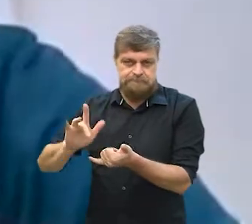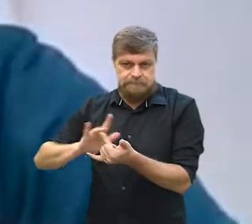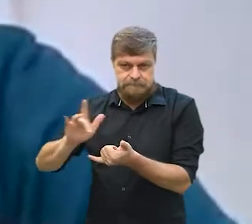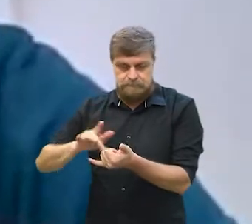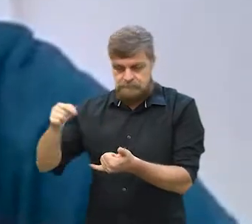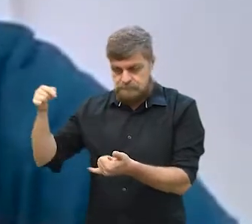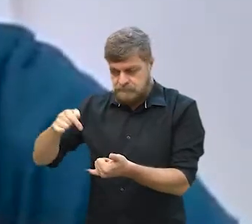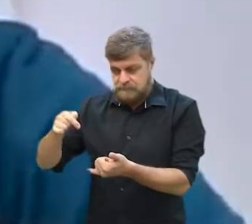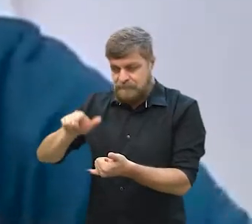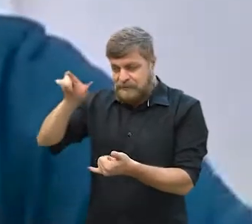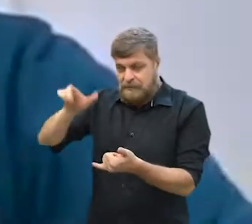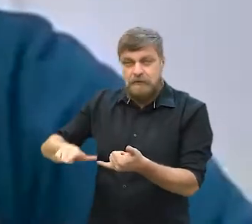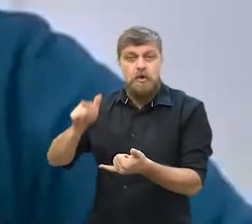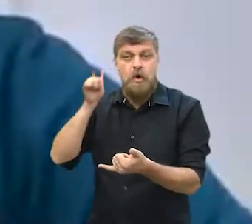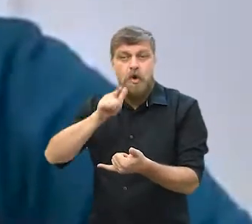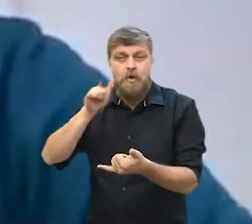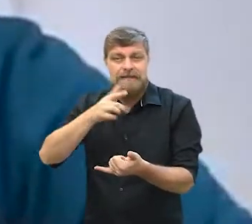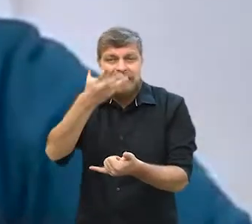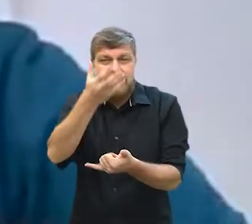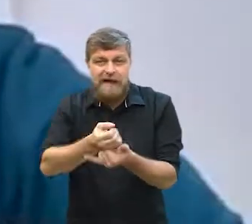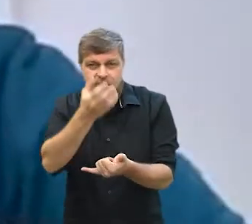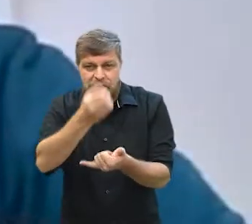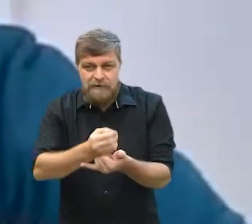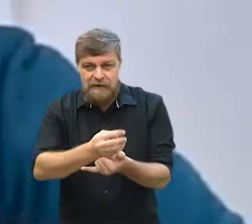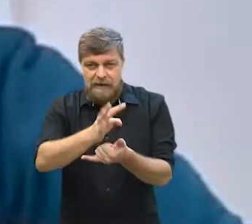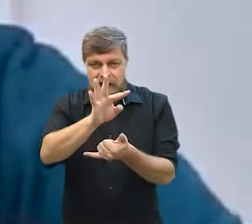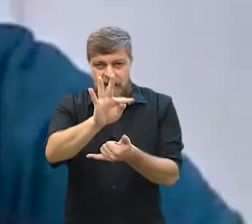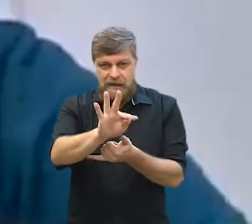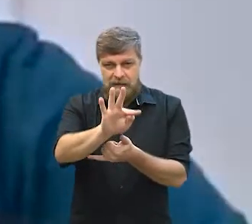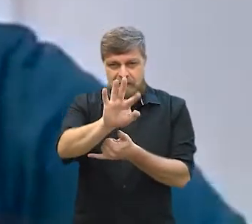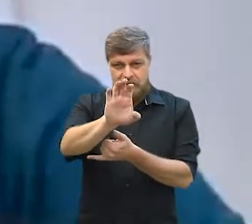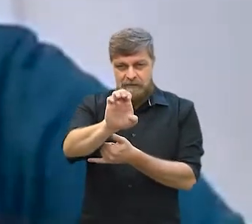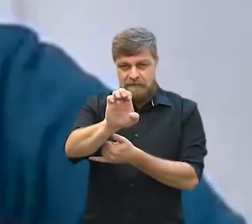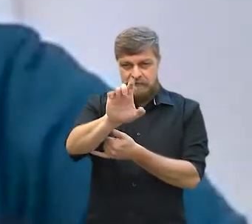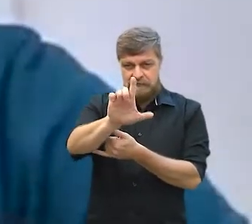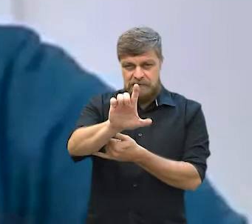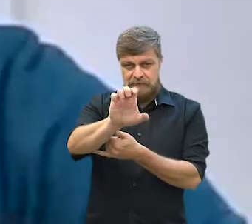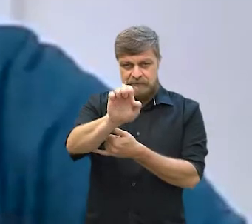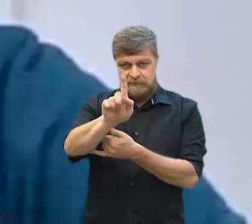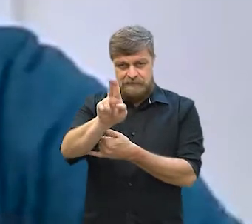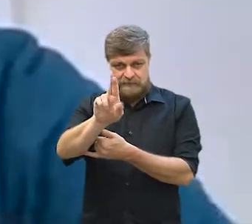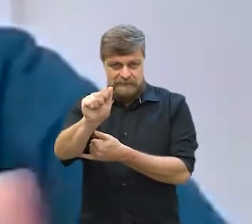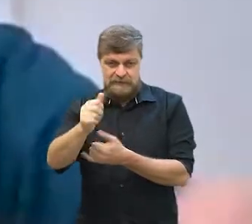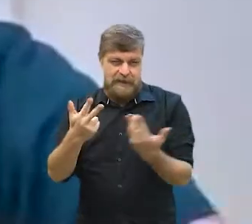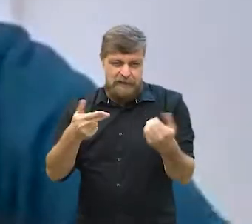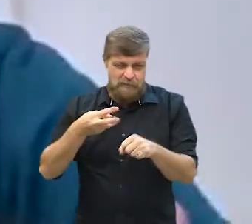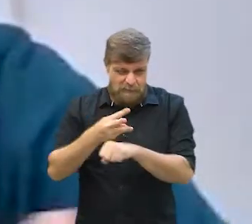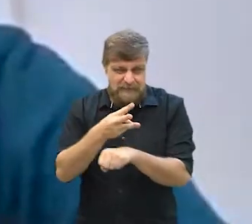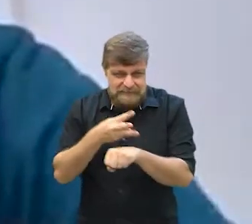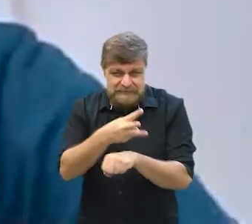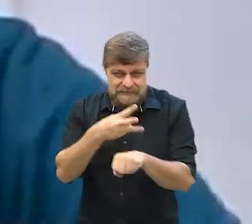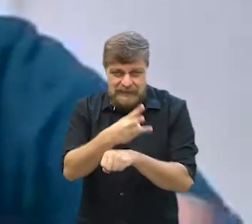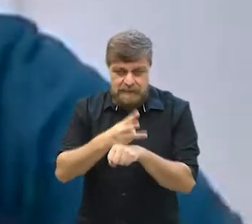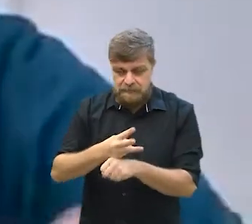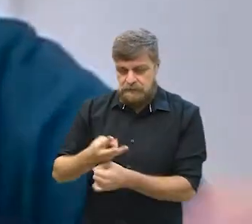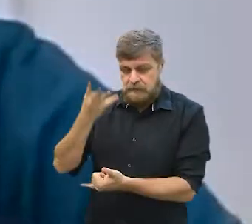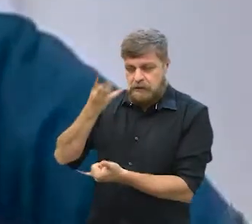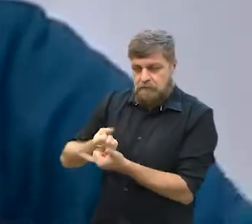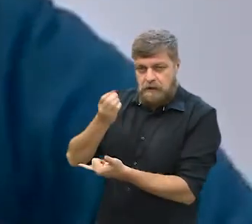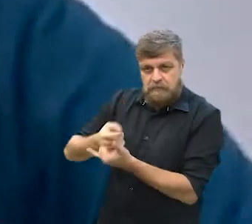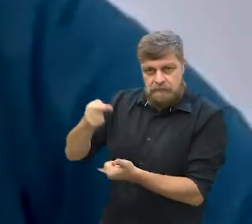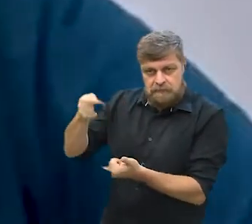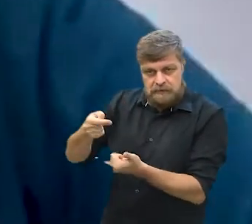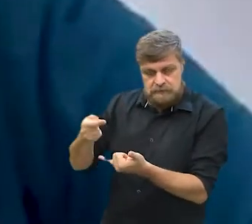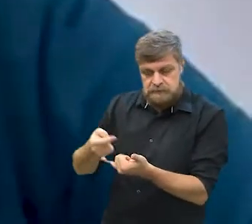qualquer plataforma do celular, você instalando esse aplicativo da linha do WhatsApp, é um